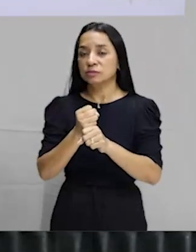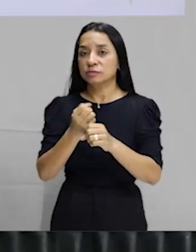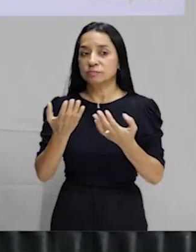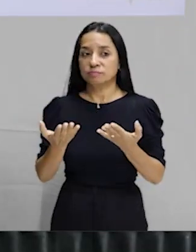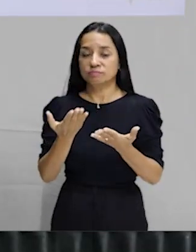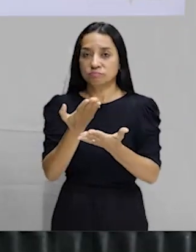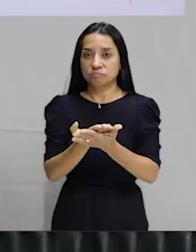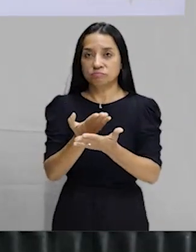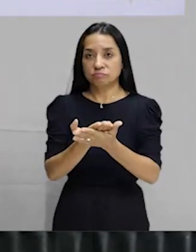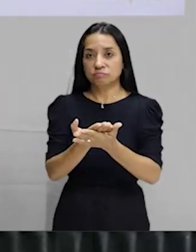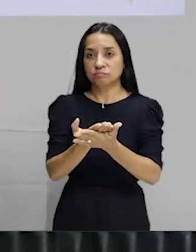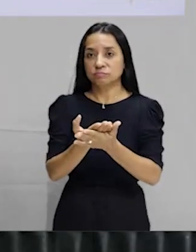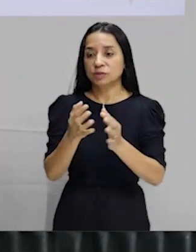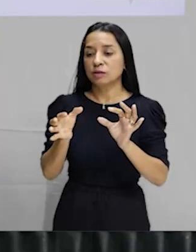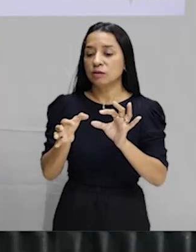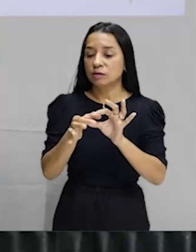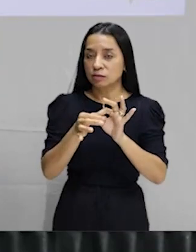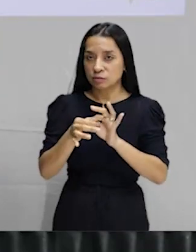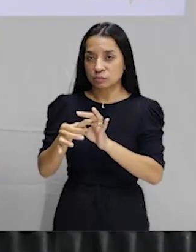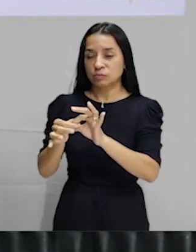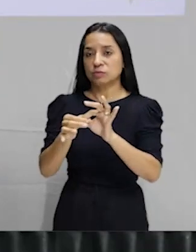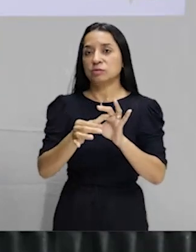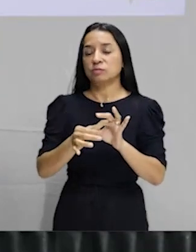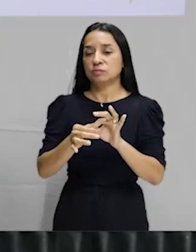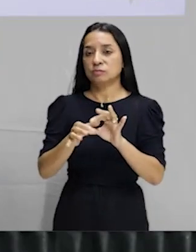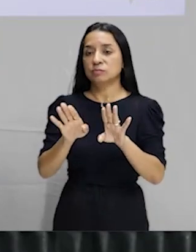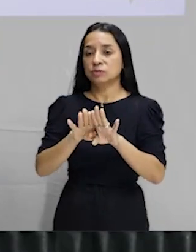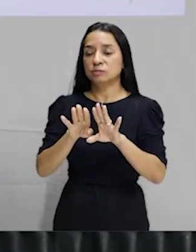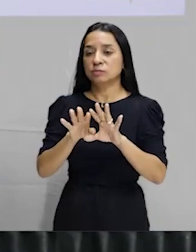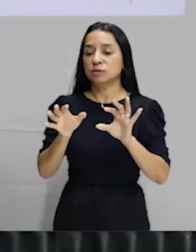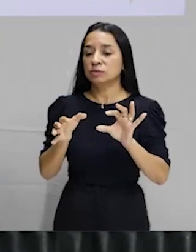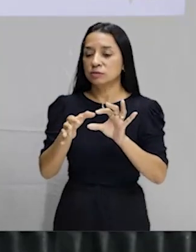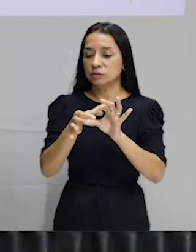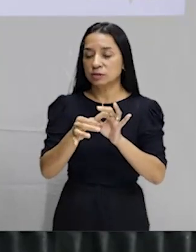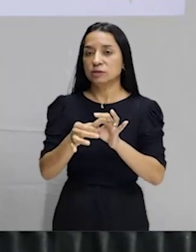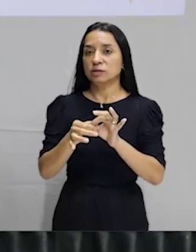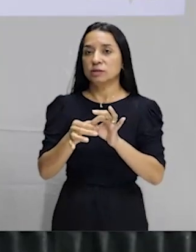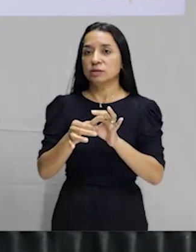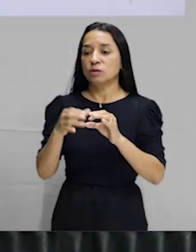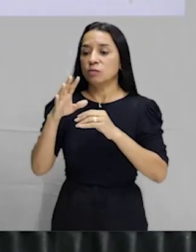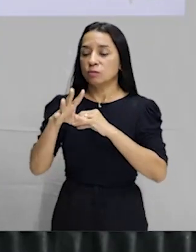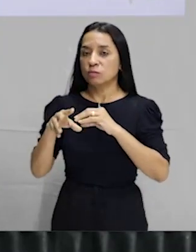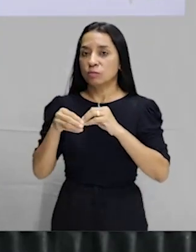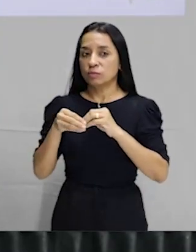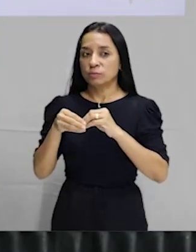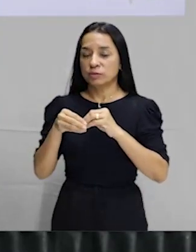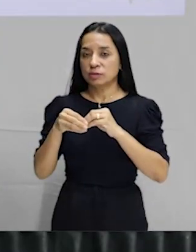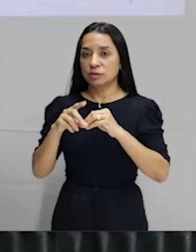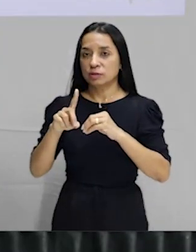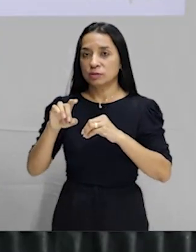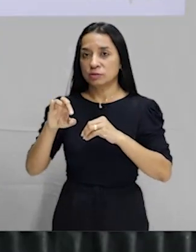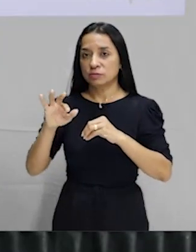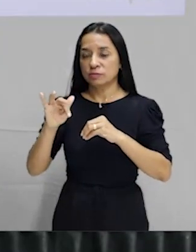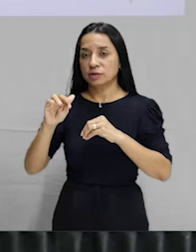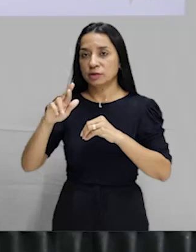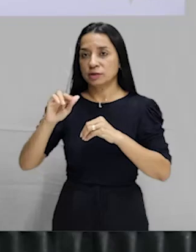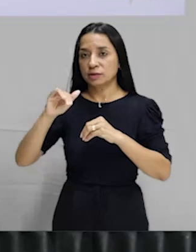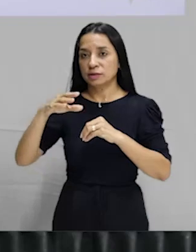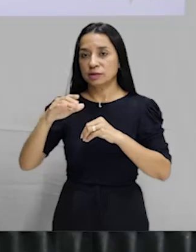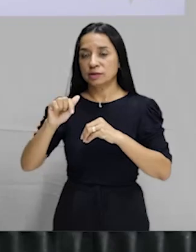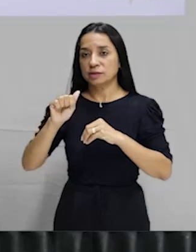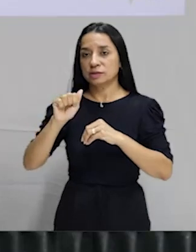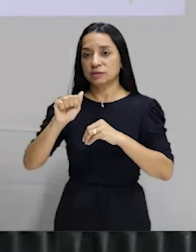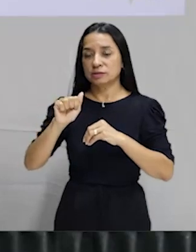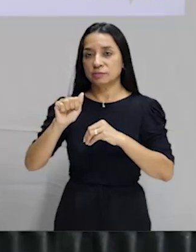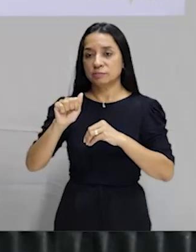nós estudamos a união, também estudamos a interseção, o complementar e a diferença. E, claro,